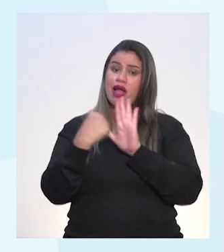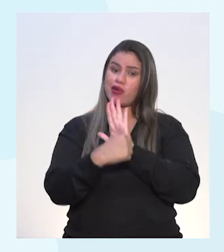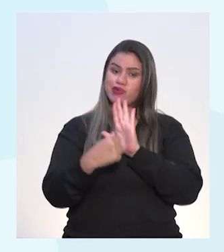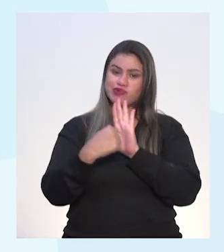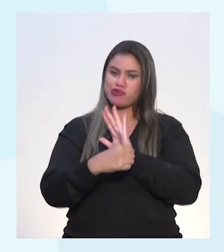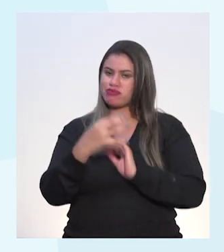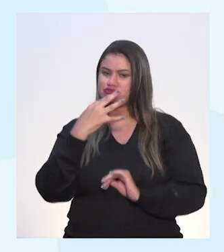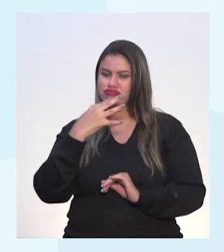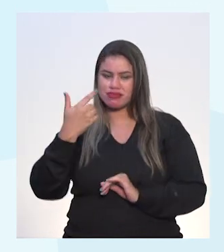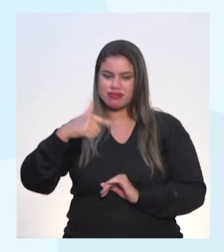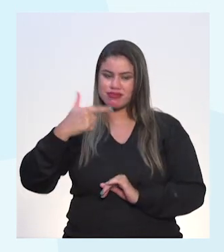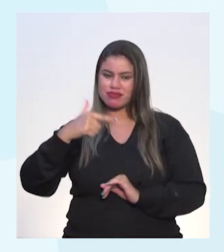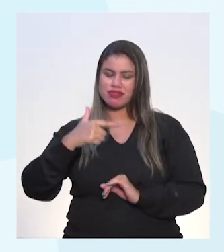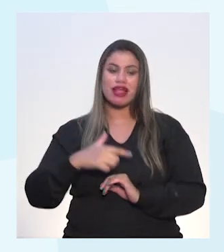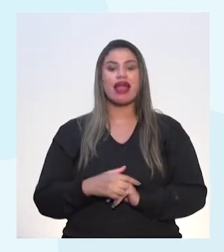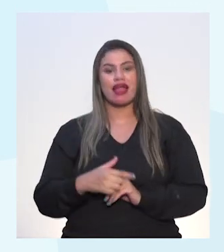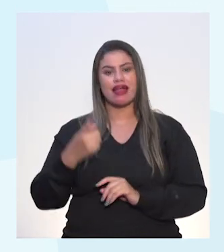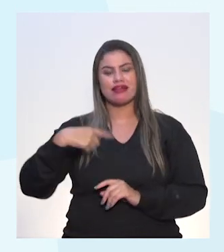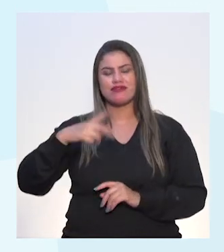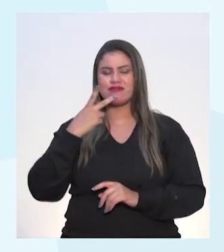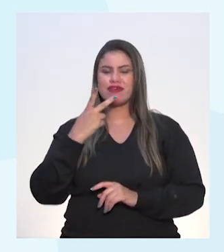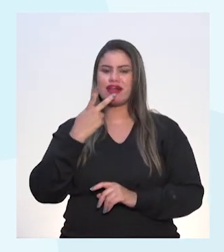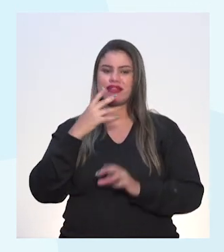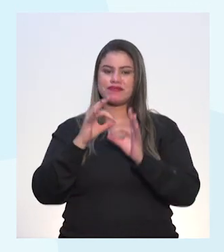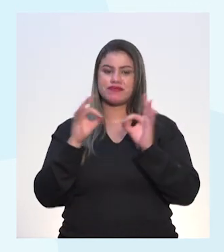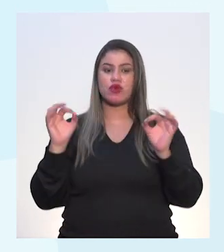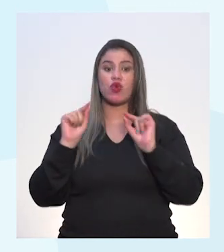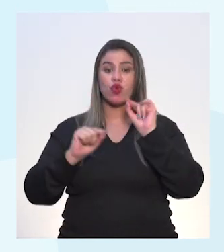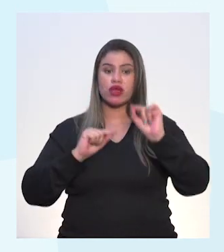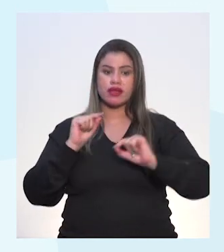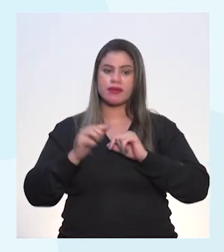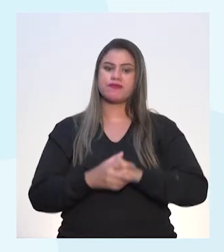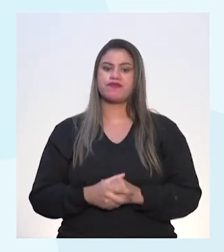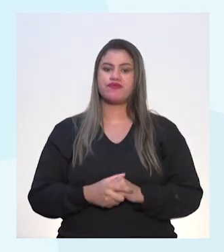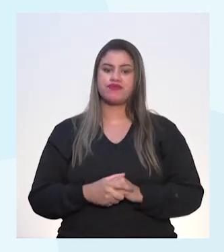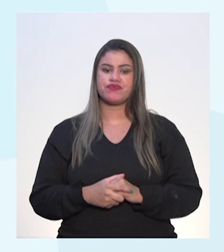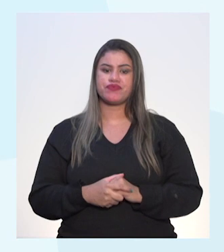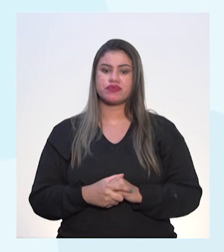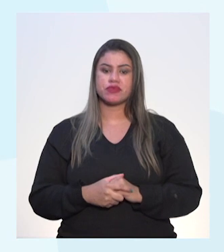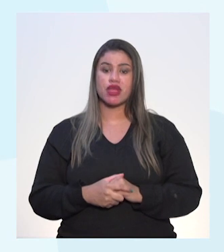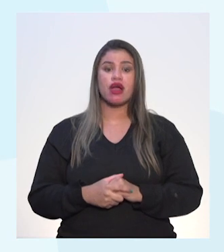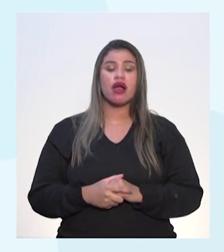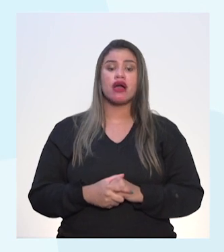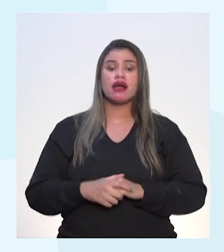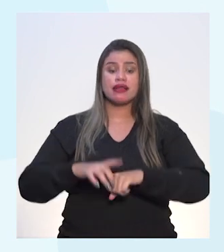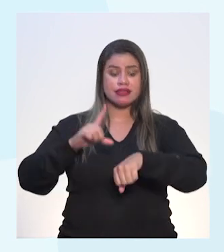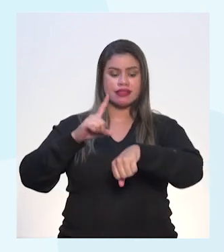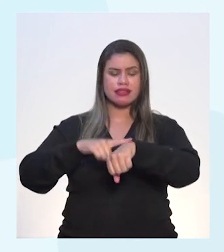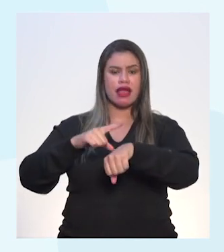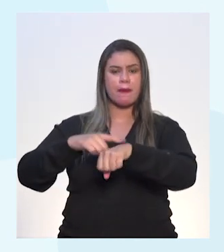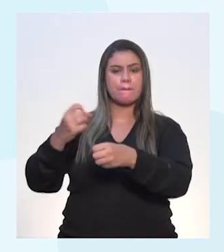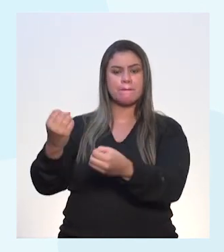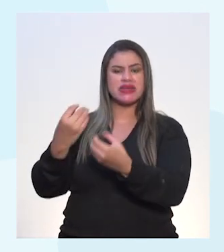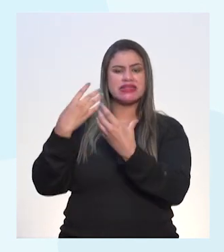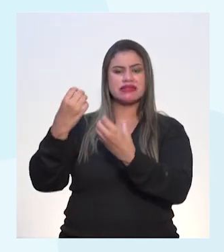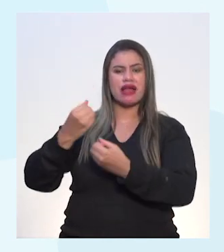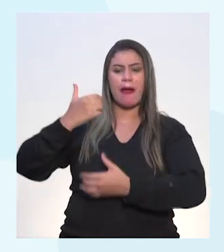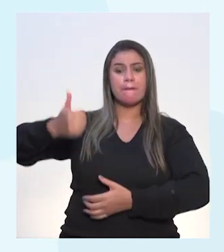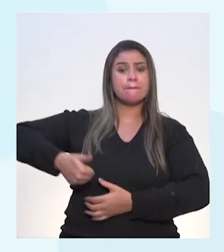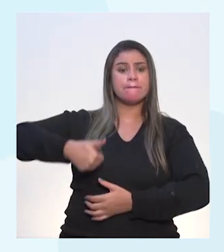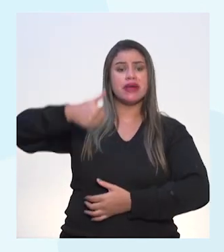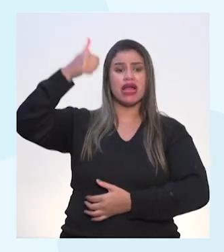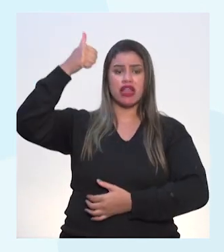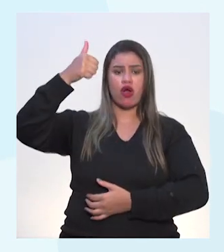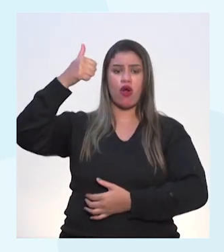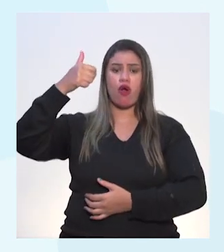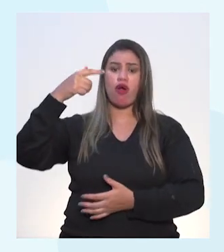sabem que a gente sempre traz aqui uma mensagem Inicial que diz lá o tempo é o melhor professor mesmo que você não